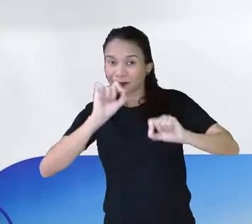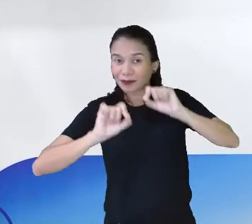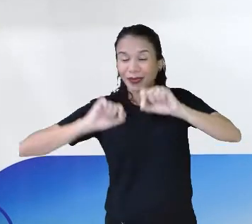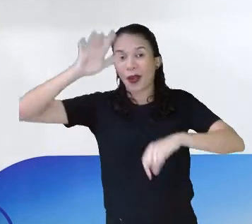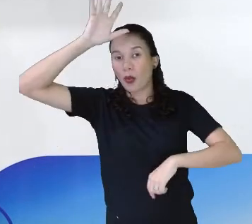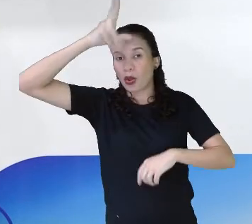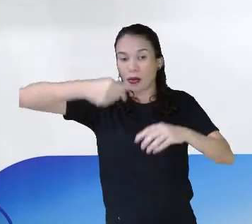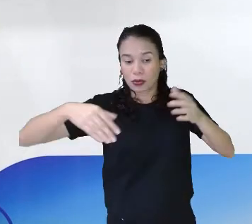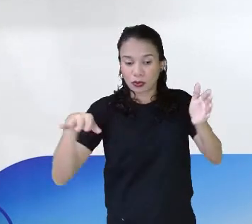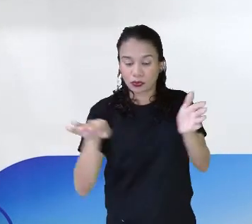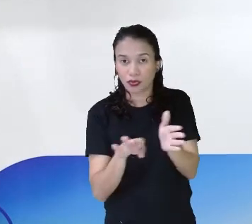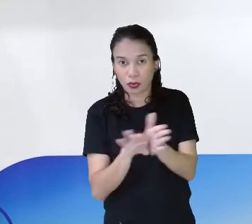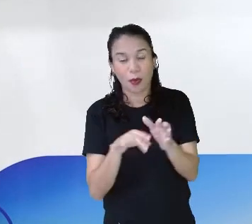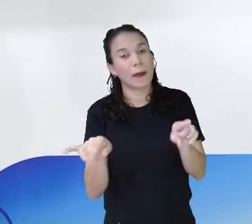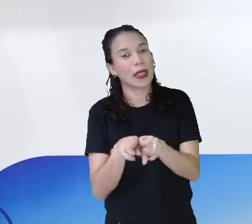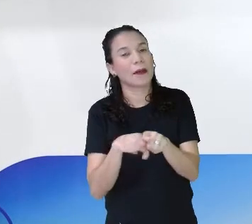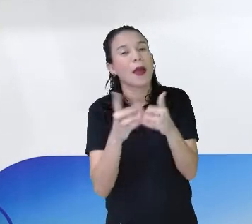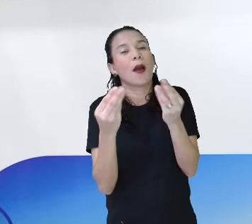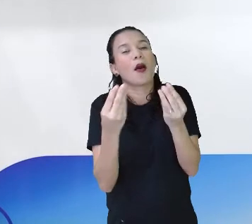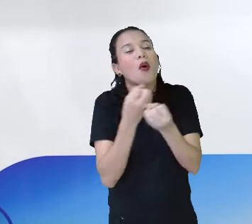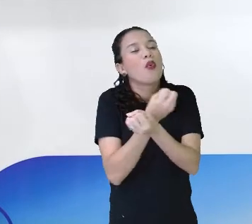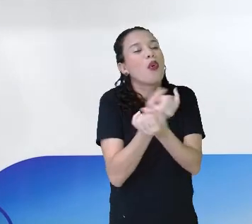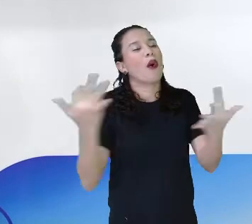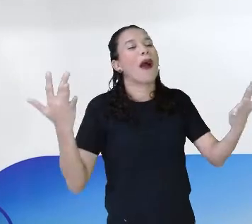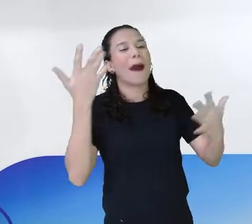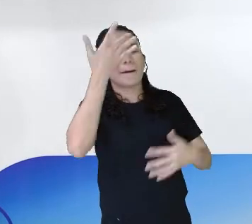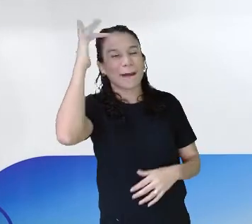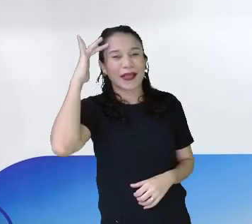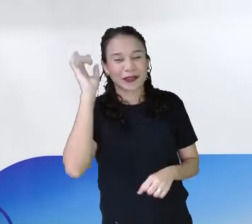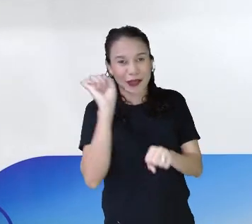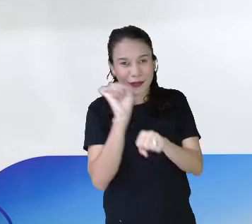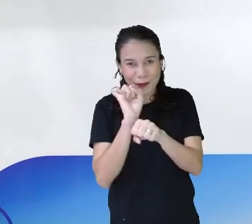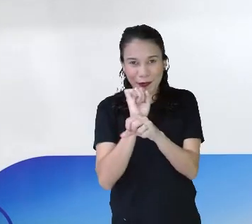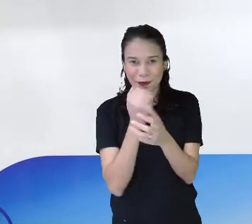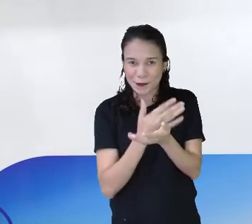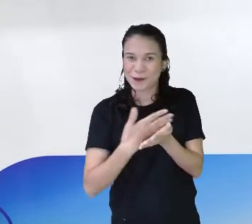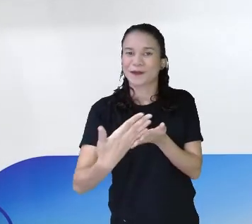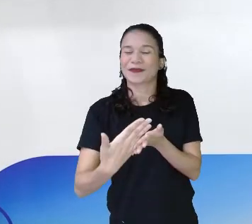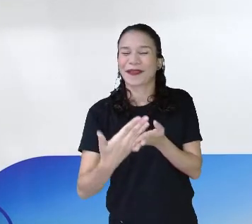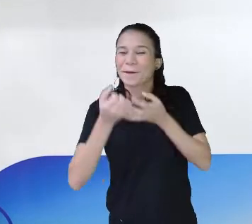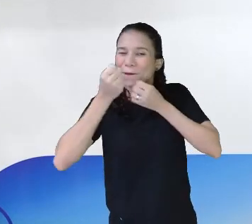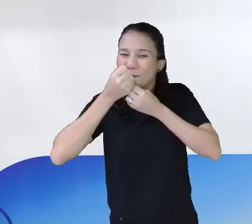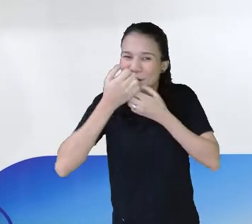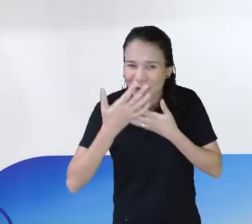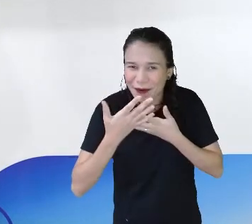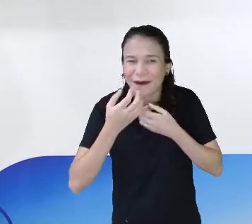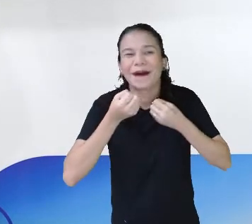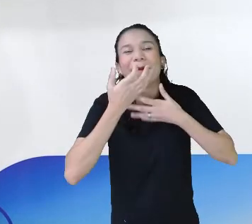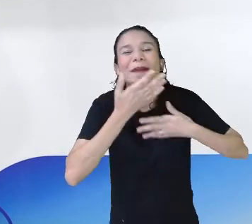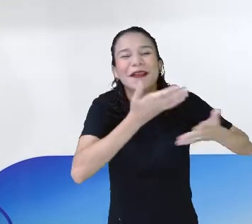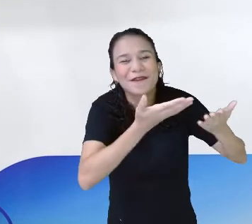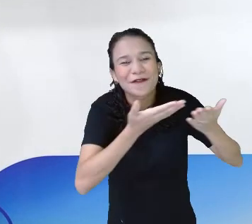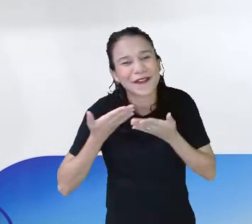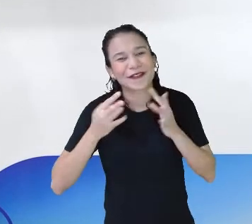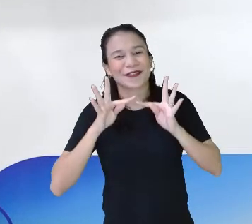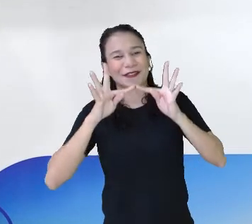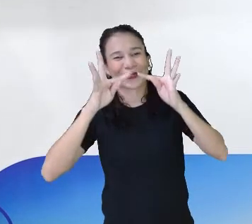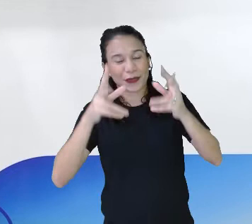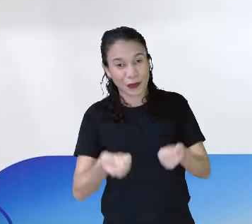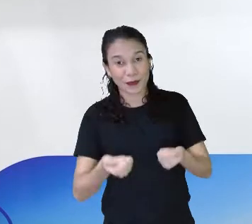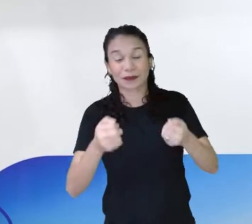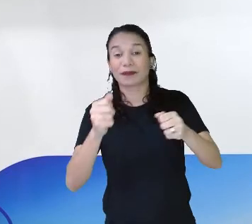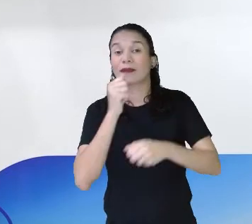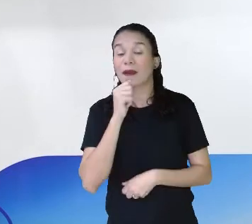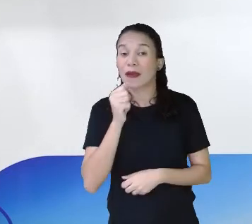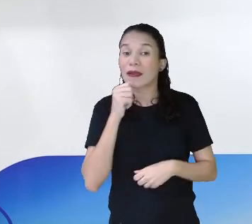chegou, mas olha, já tinha um monte de gente aguardando nossa aula. Que coisa boa! Sejam todos muito bem-vindos. E